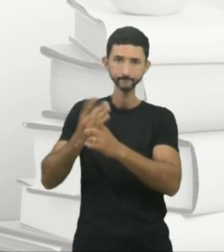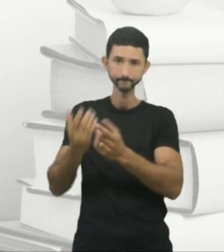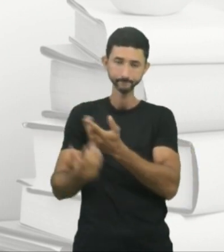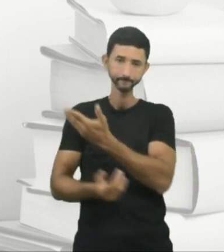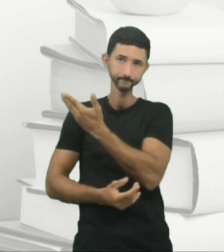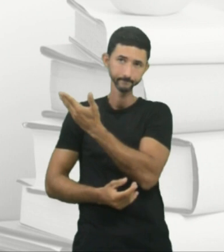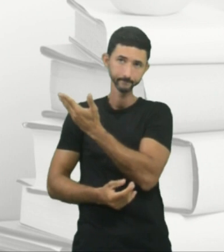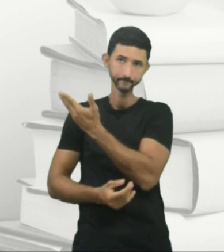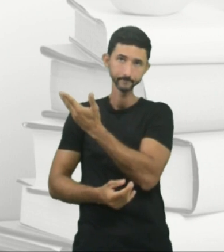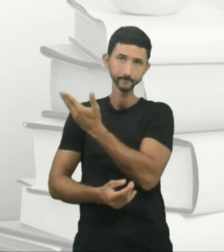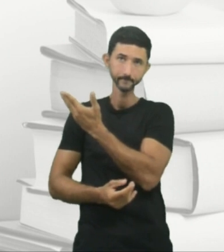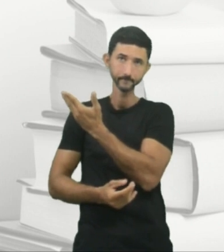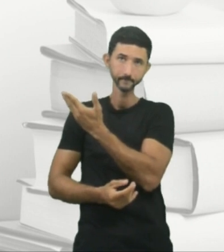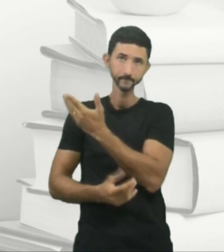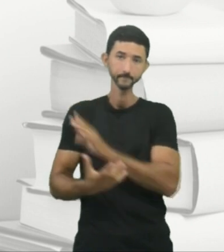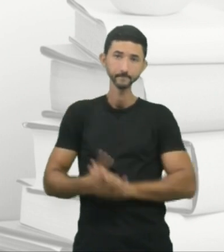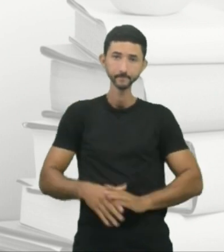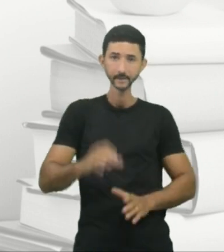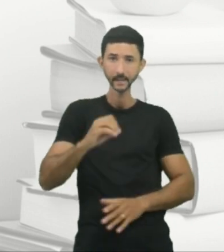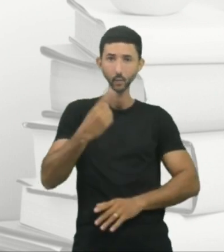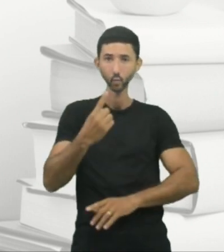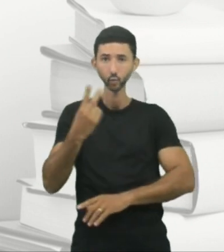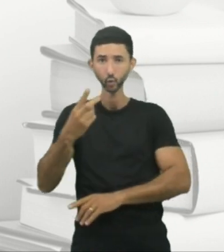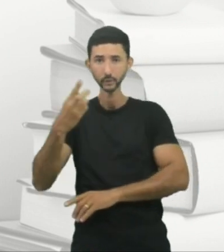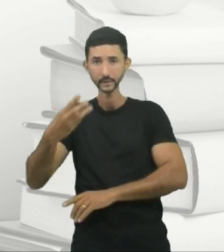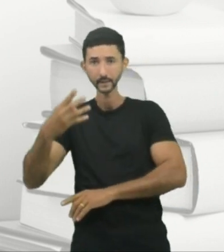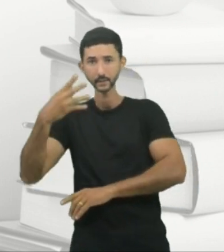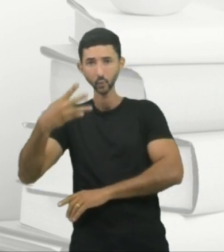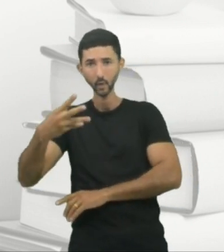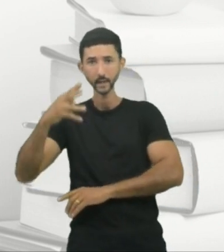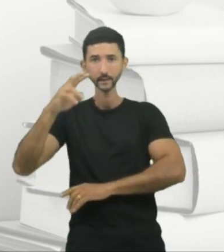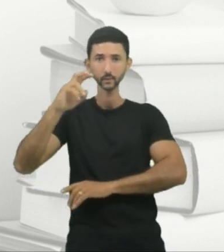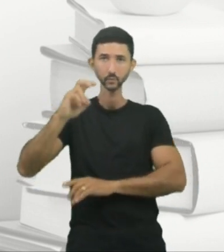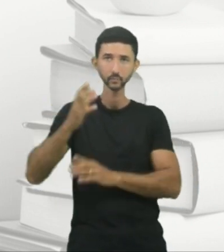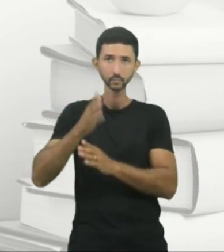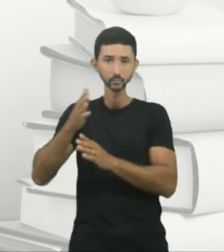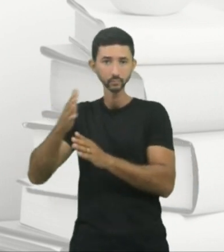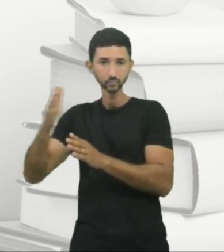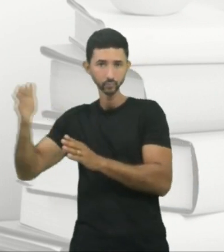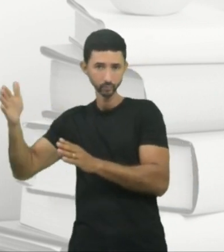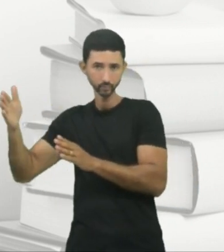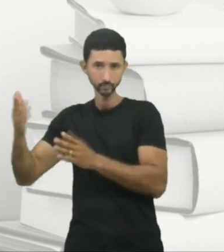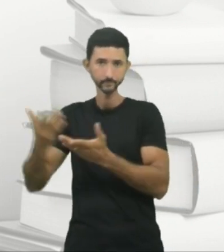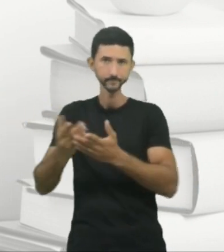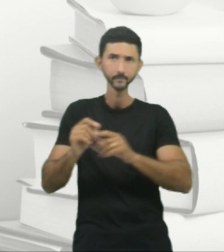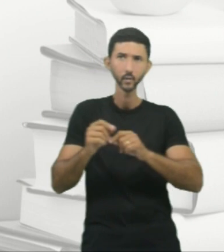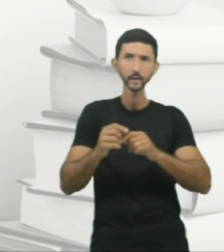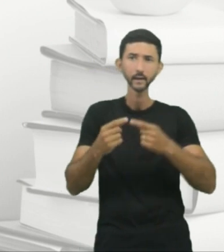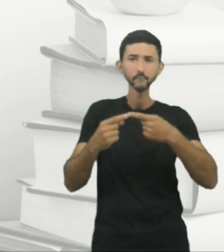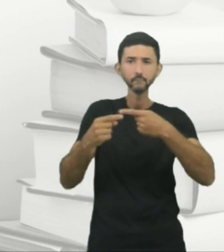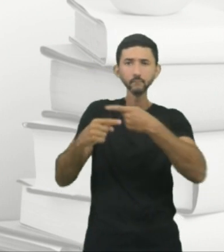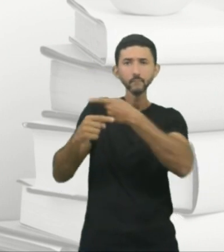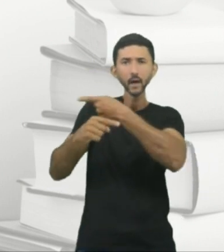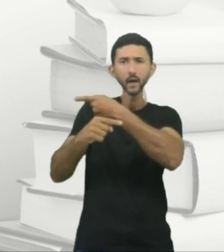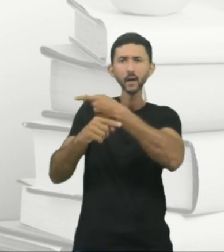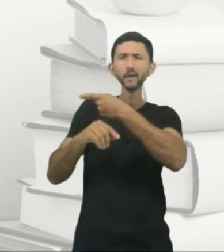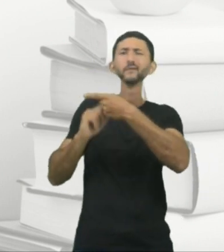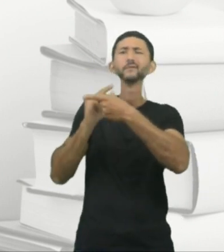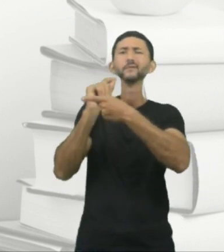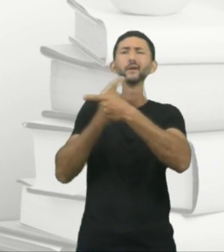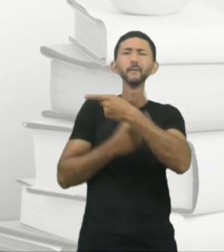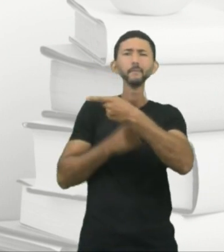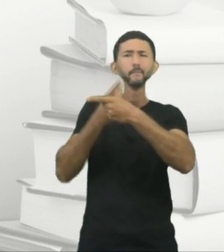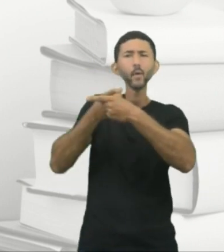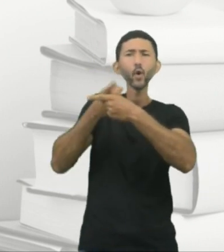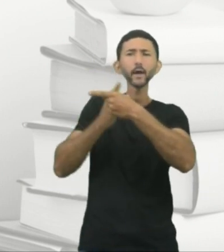direita. Então, olha, 0, 1, 2, 3, 4. Por que eu tenho essa setinha bem aqui apontando? É